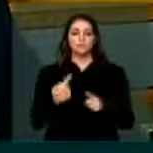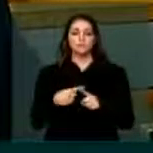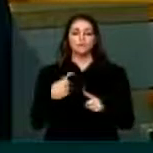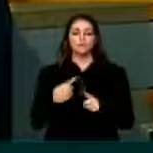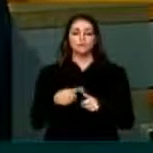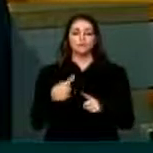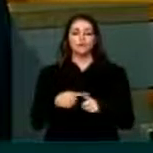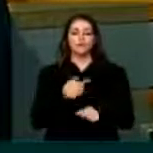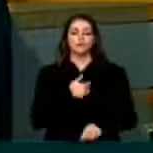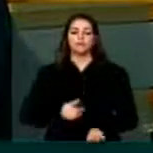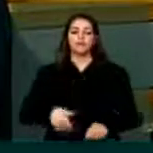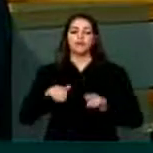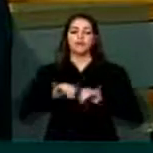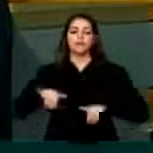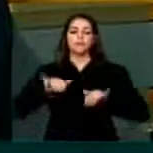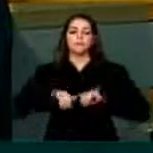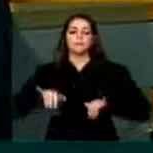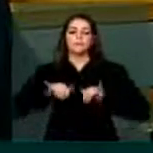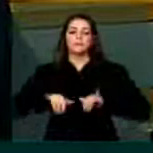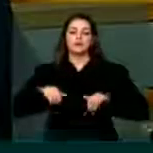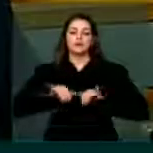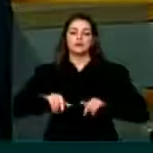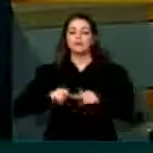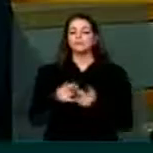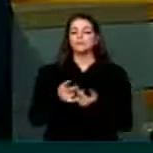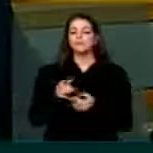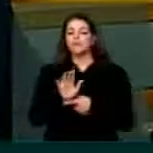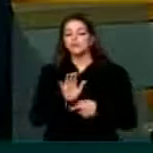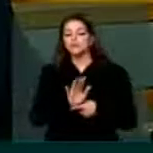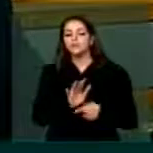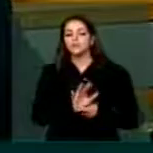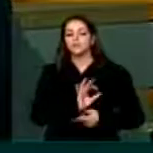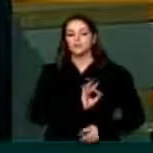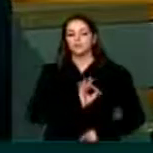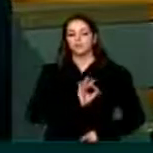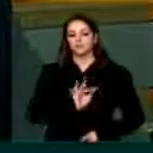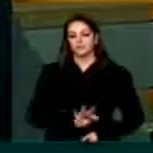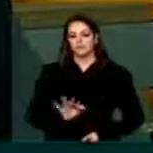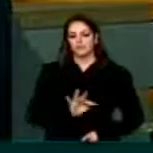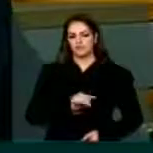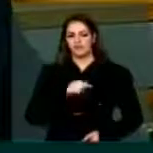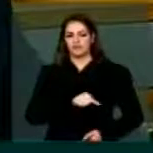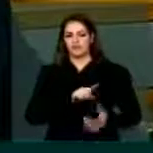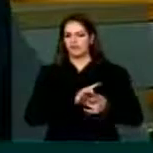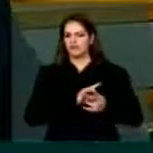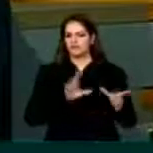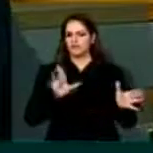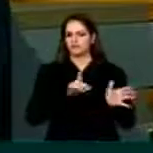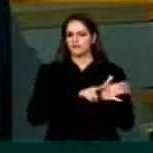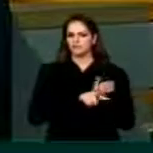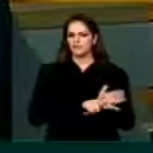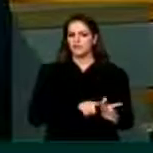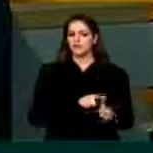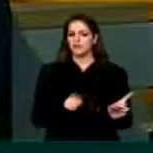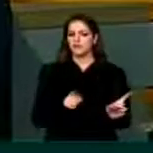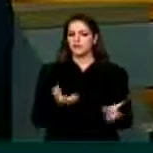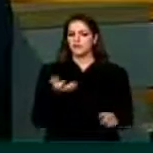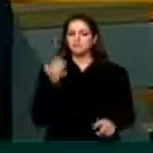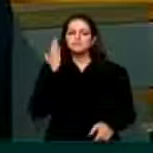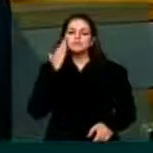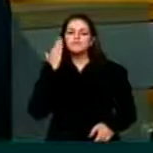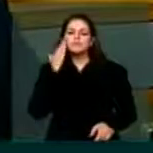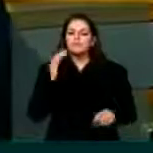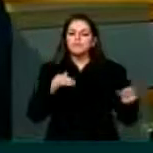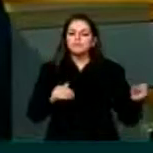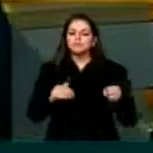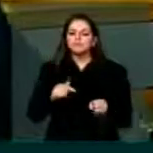campanha eleitoral da autonomia da Polícia Federal de investigação, de que ela tem liberdade de investigação. Então nós queremos ouvir nada